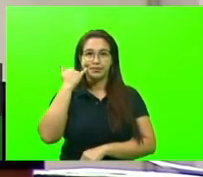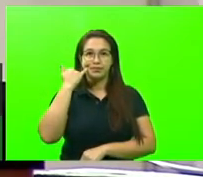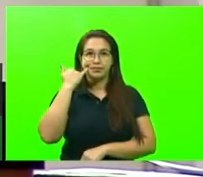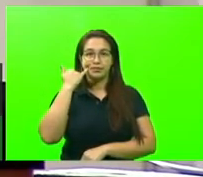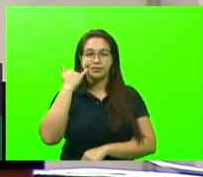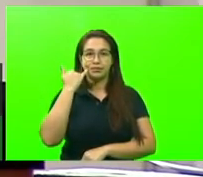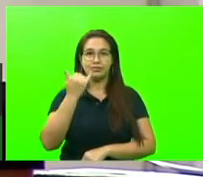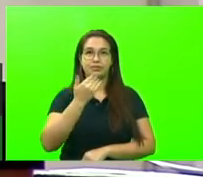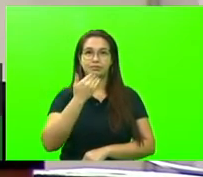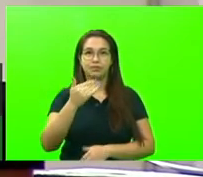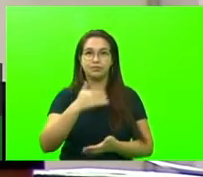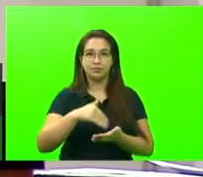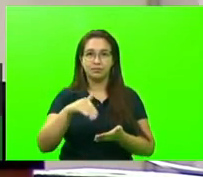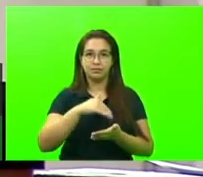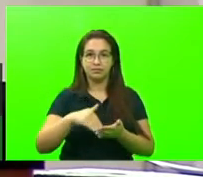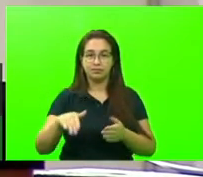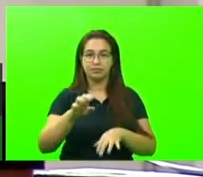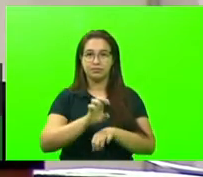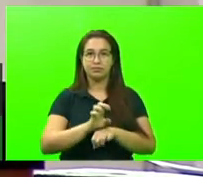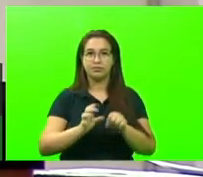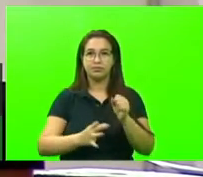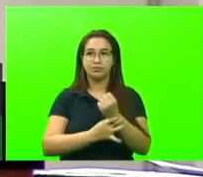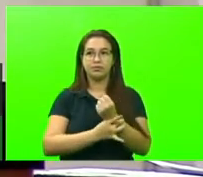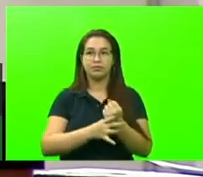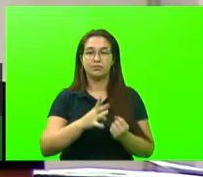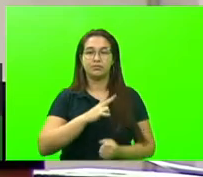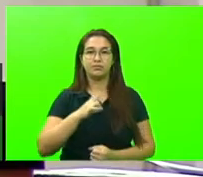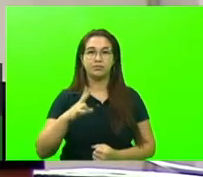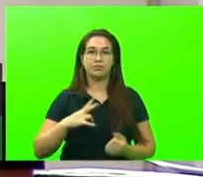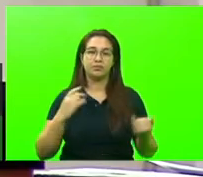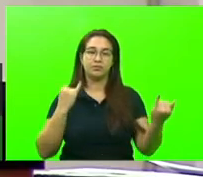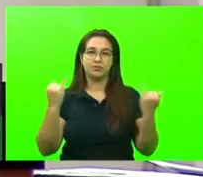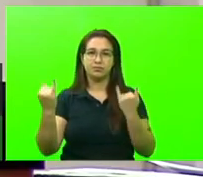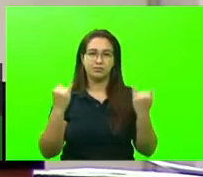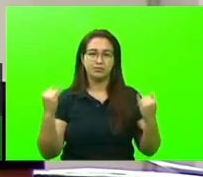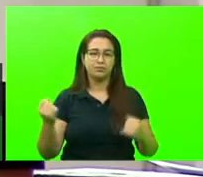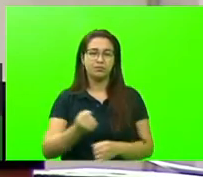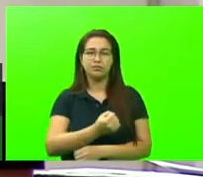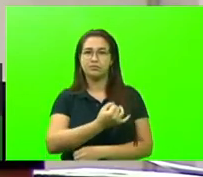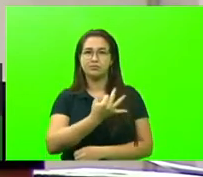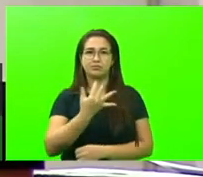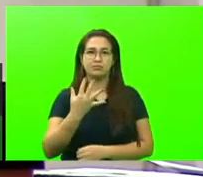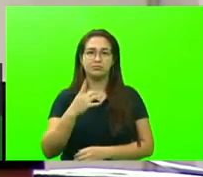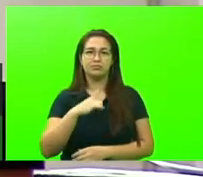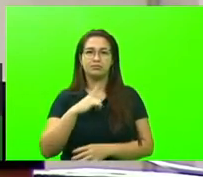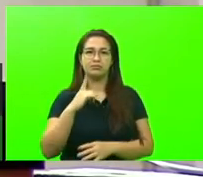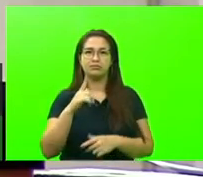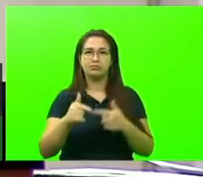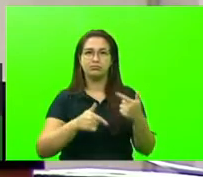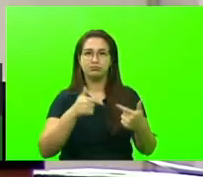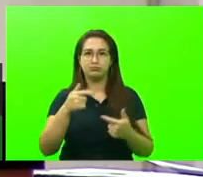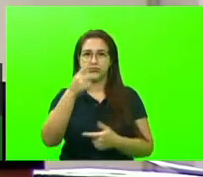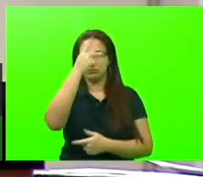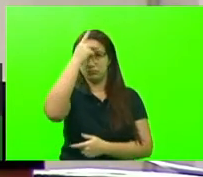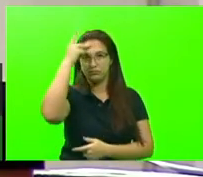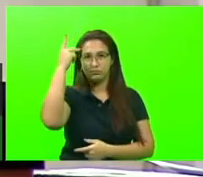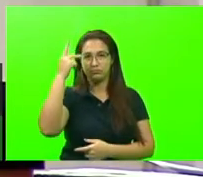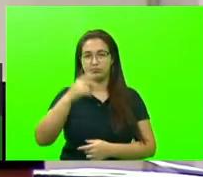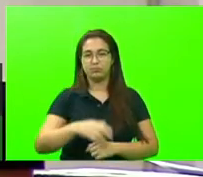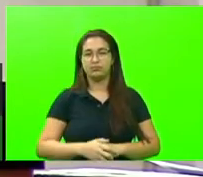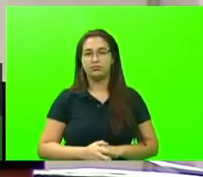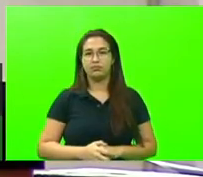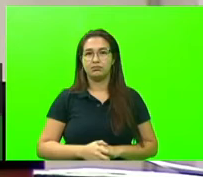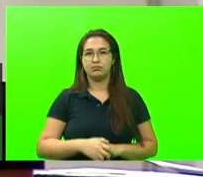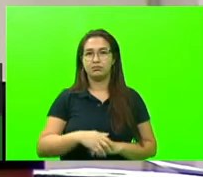secretário de Estado de Segurança Pública informações acerca do quantitativo de efetivos. Em discussão,